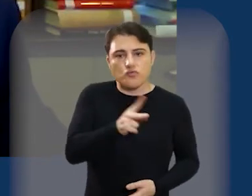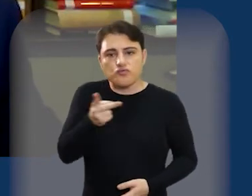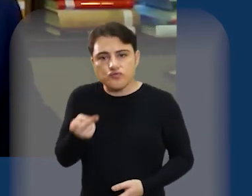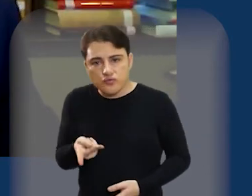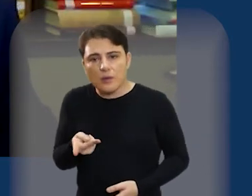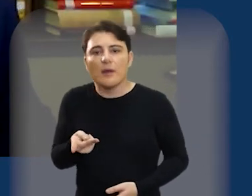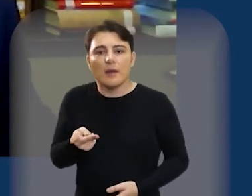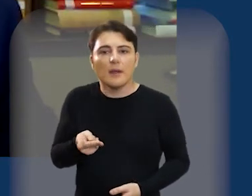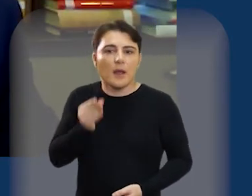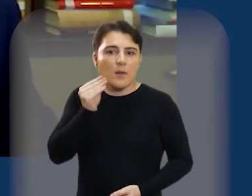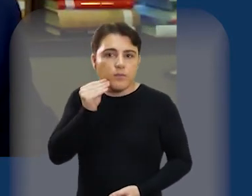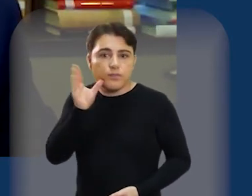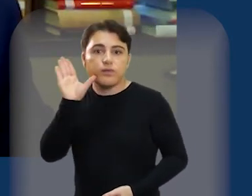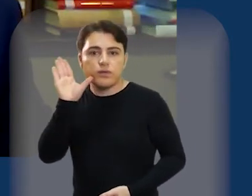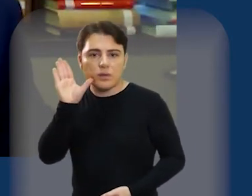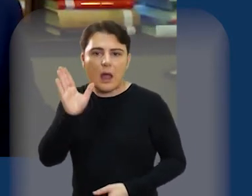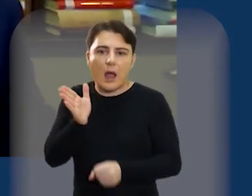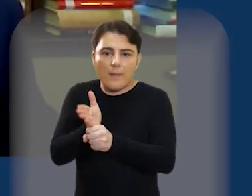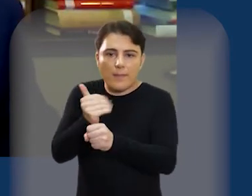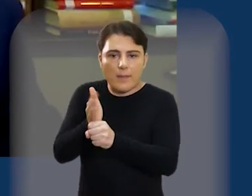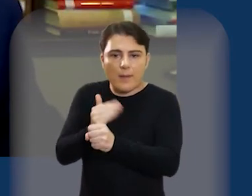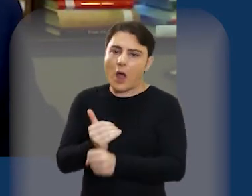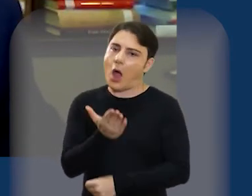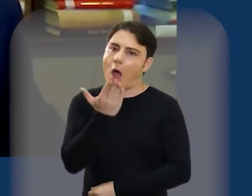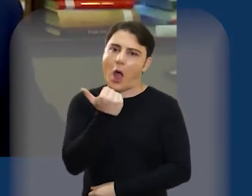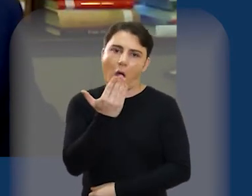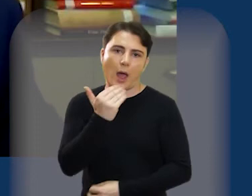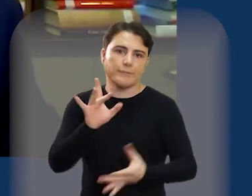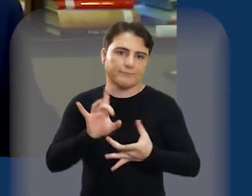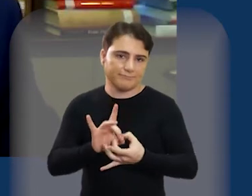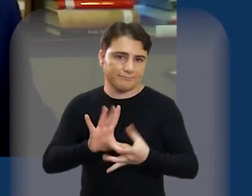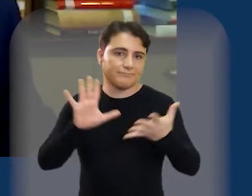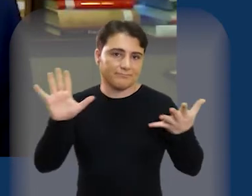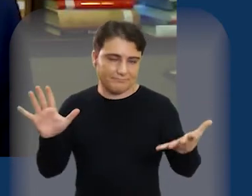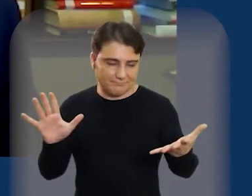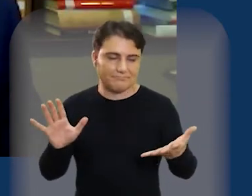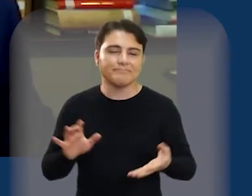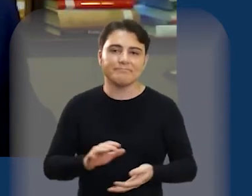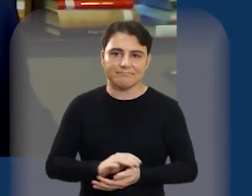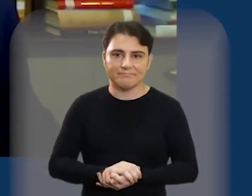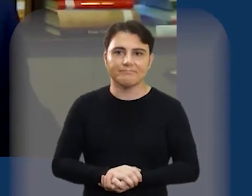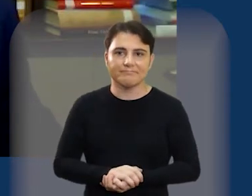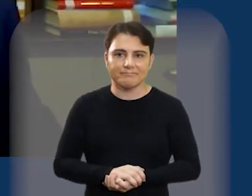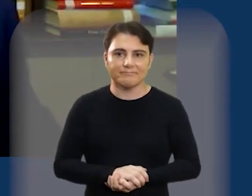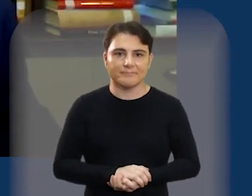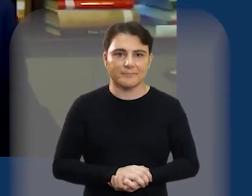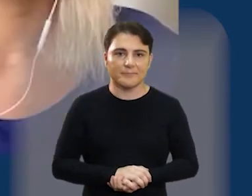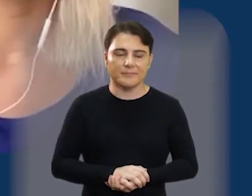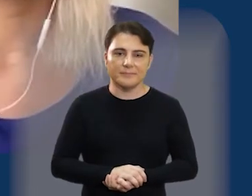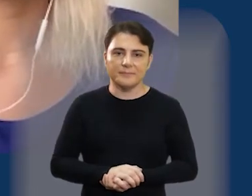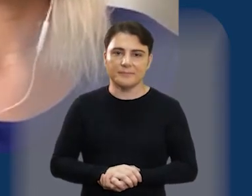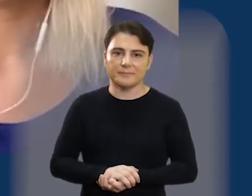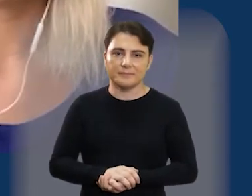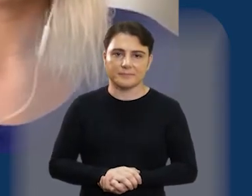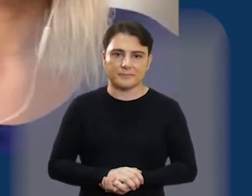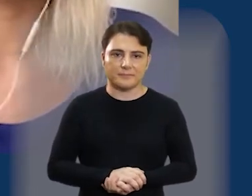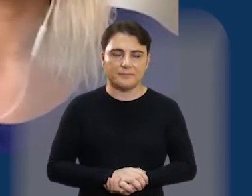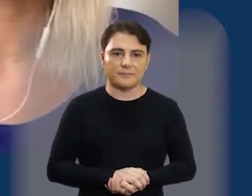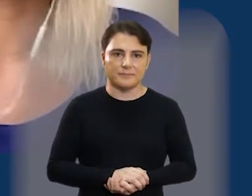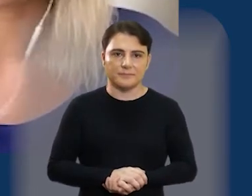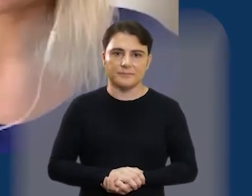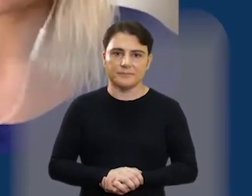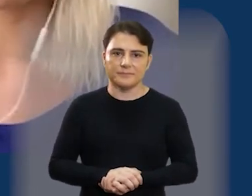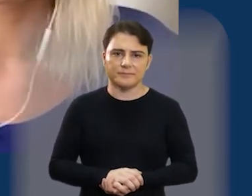ser ingerida após esse período, né, que você ficou em jejum. Doutor Durval, e para a